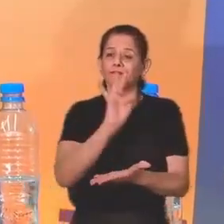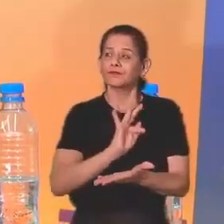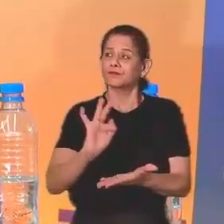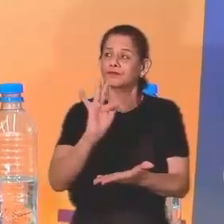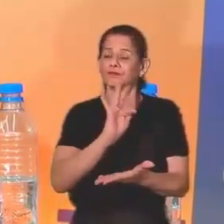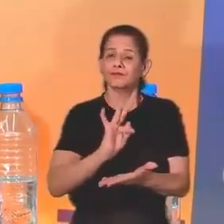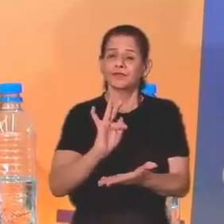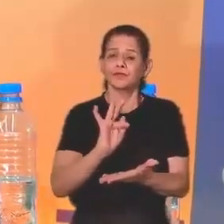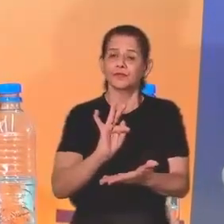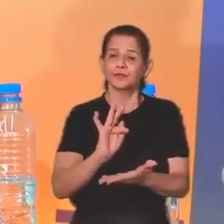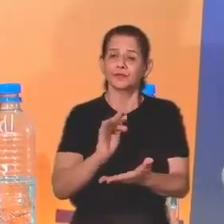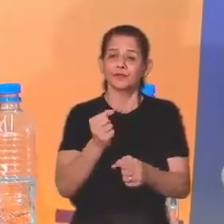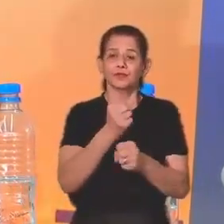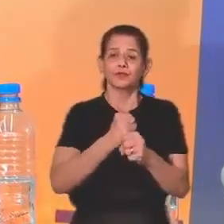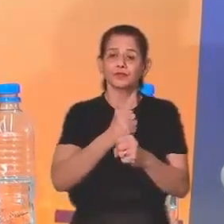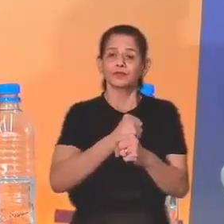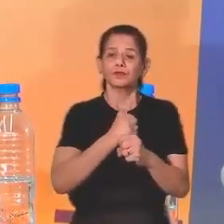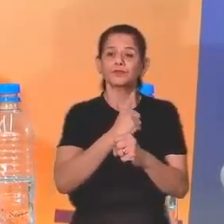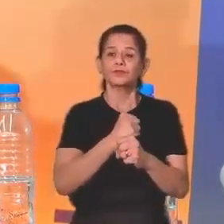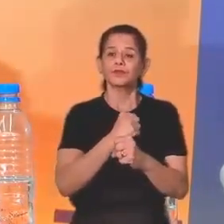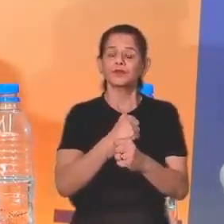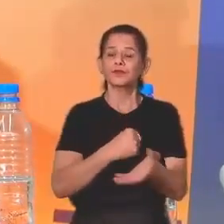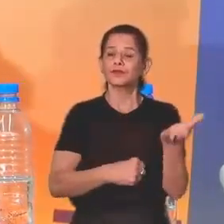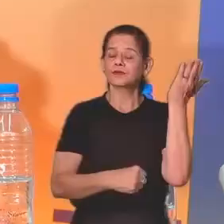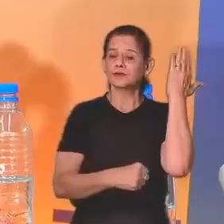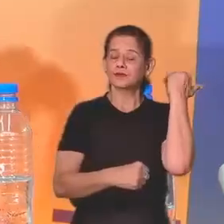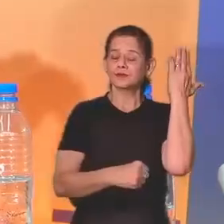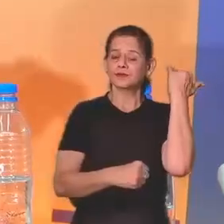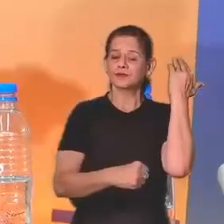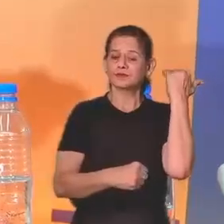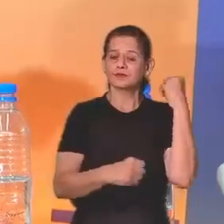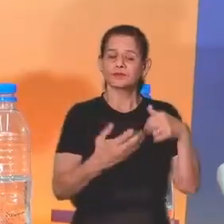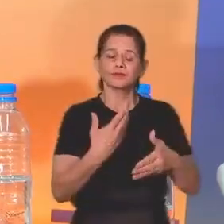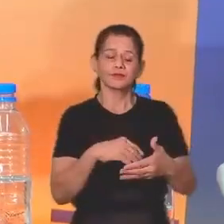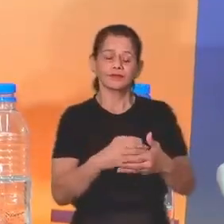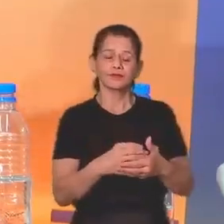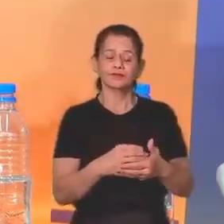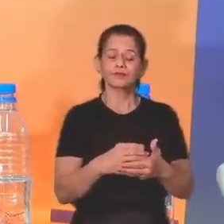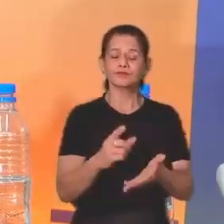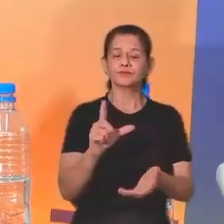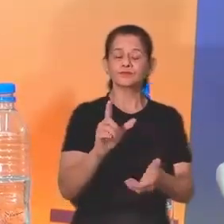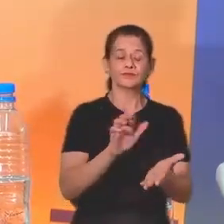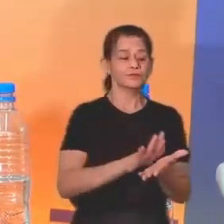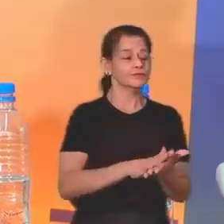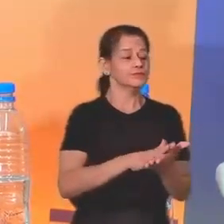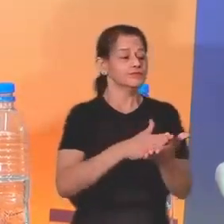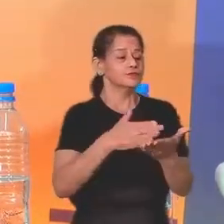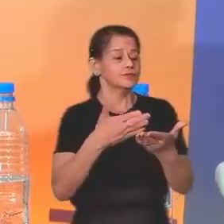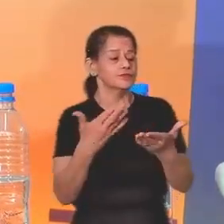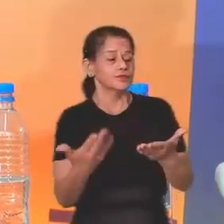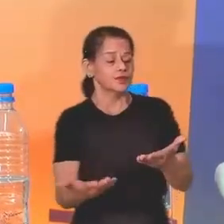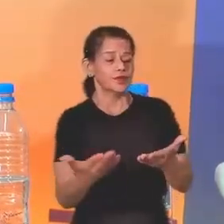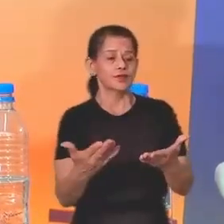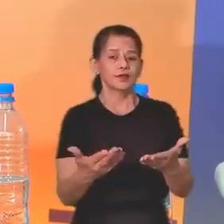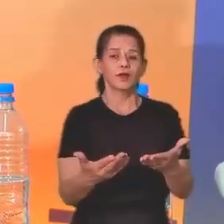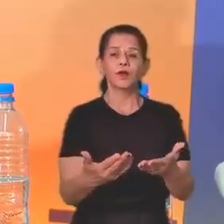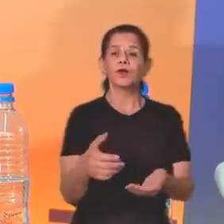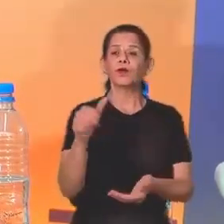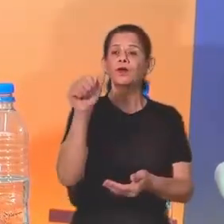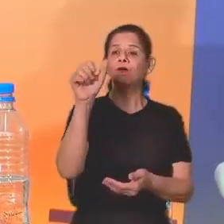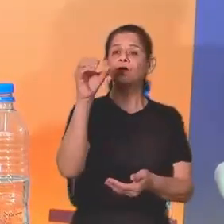forma digital, um e-book de um livro que ele chama